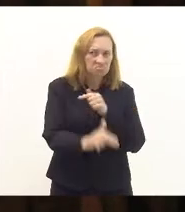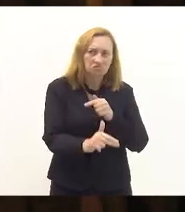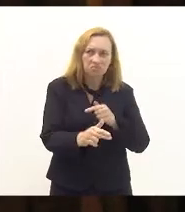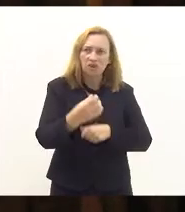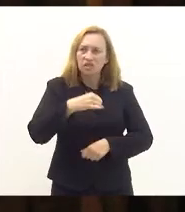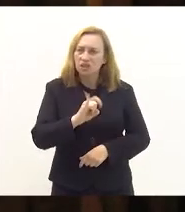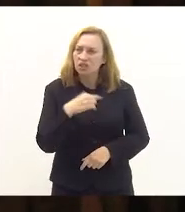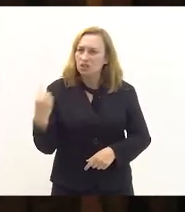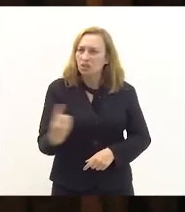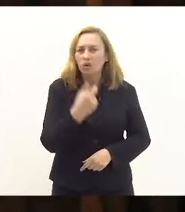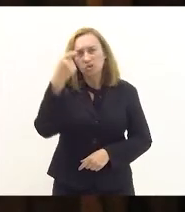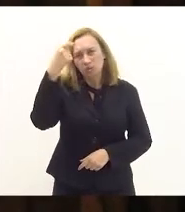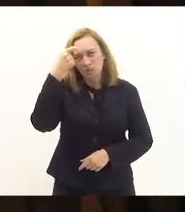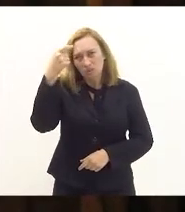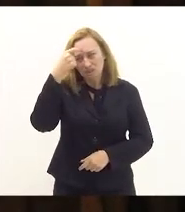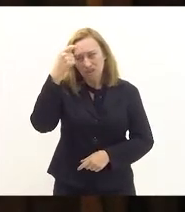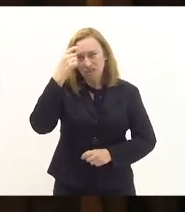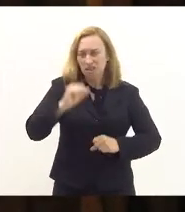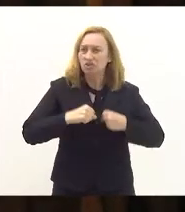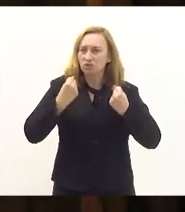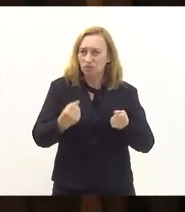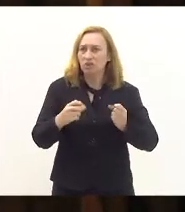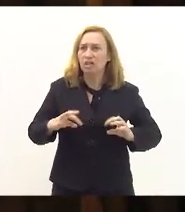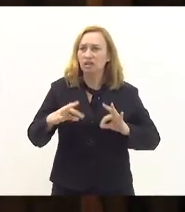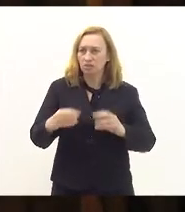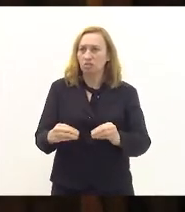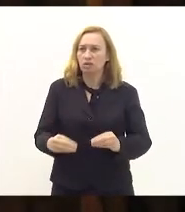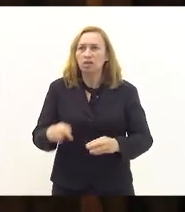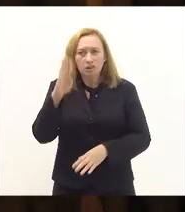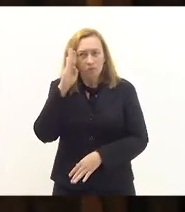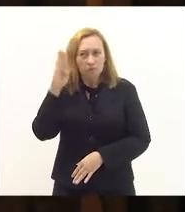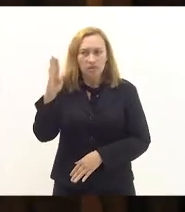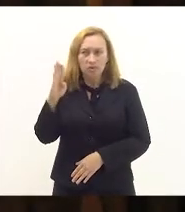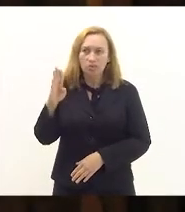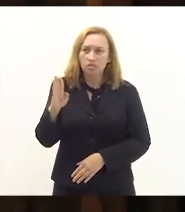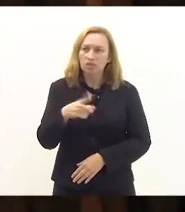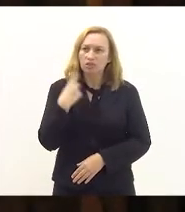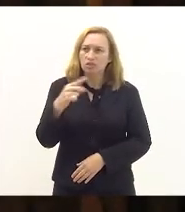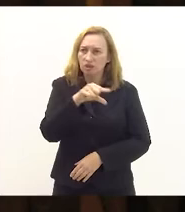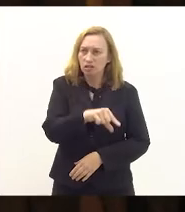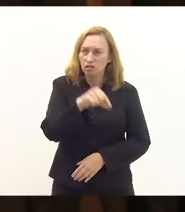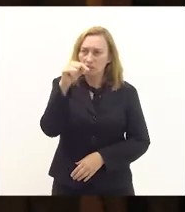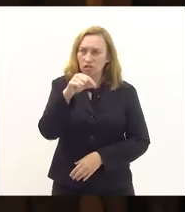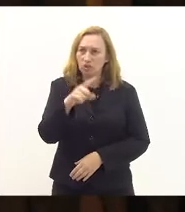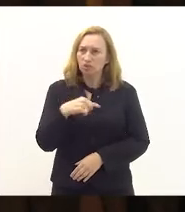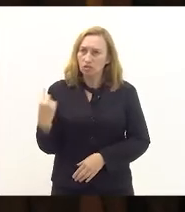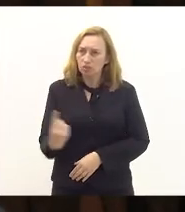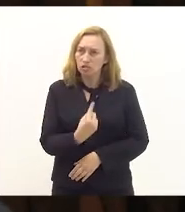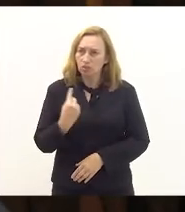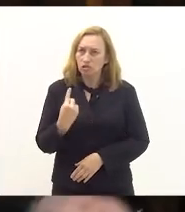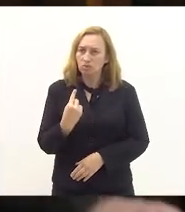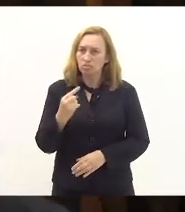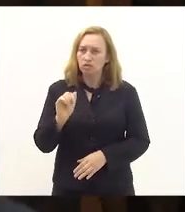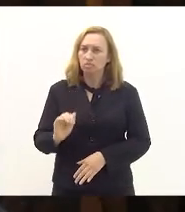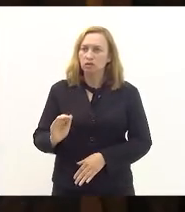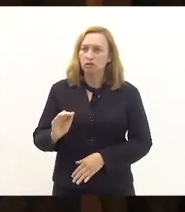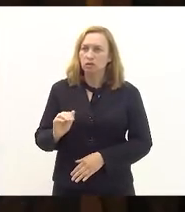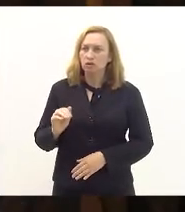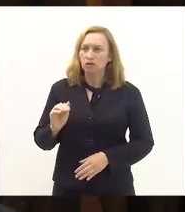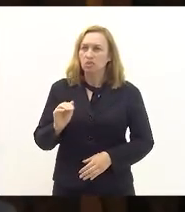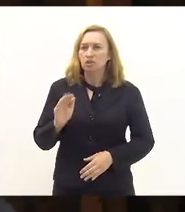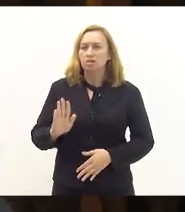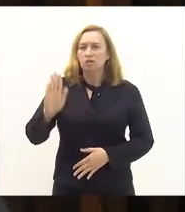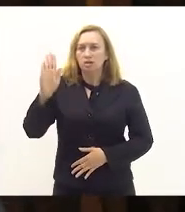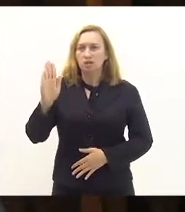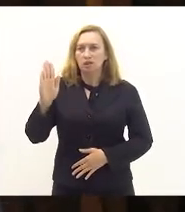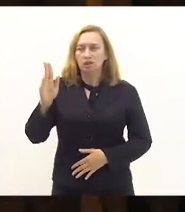nós conscientemente nos dedicarmos a ele. Principalmente se nós elegermos os nossos candidatos à presidência